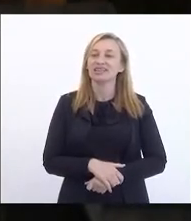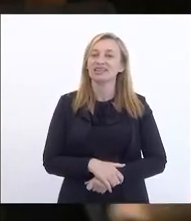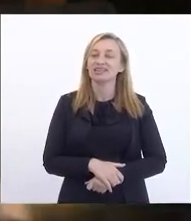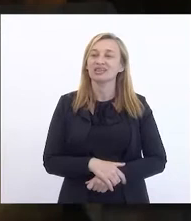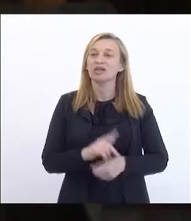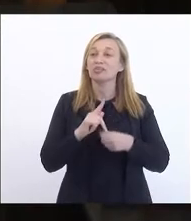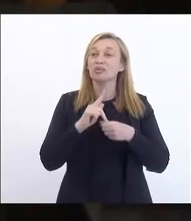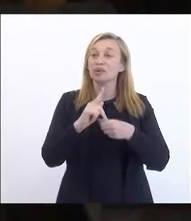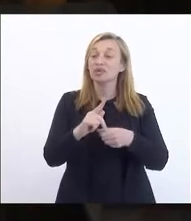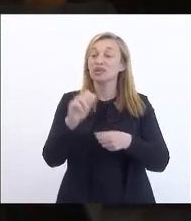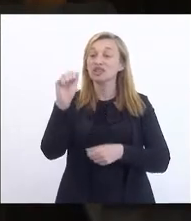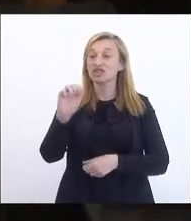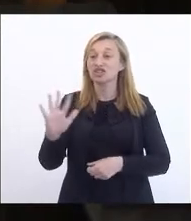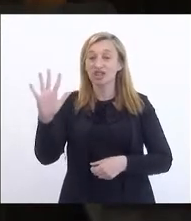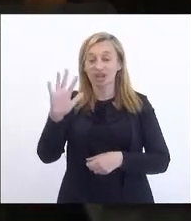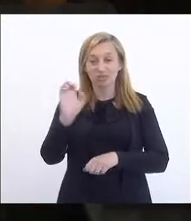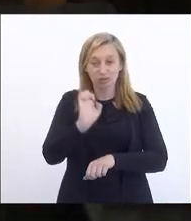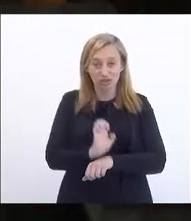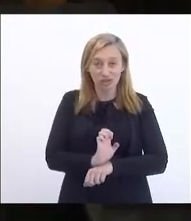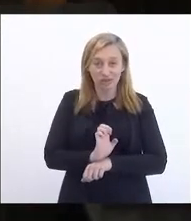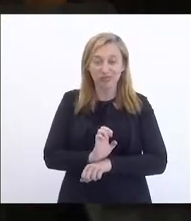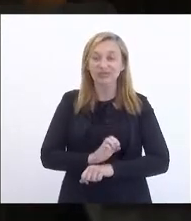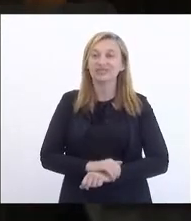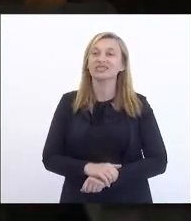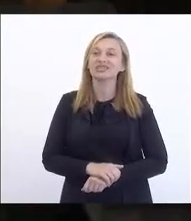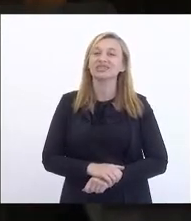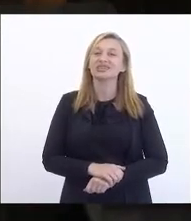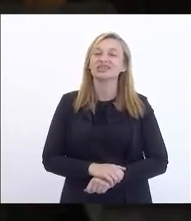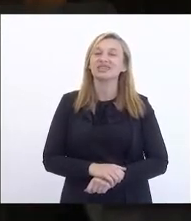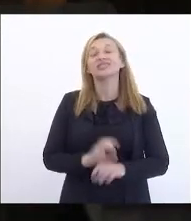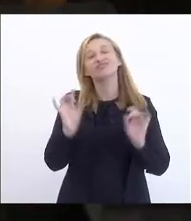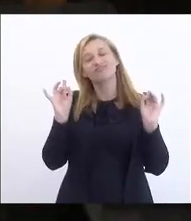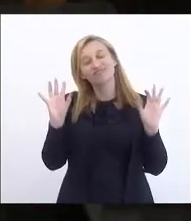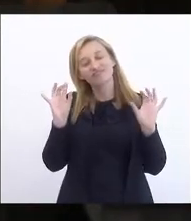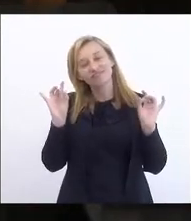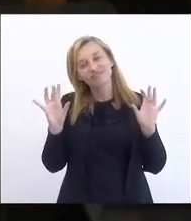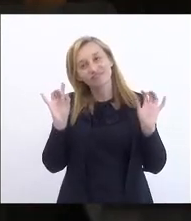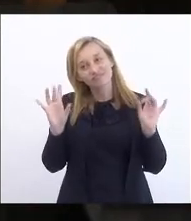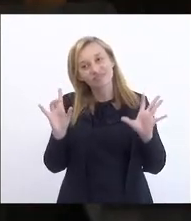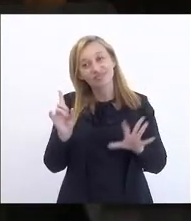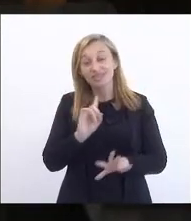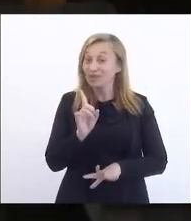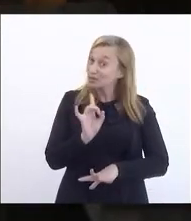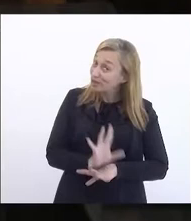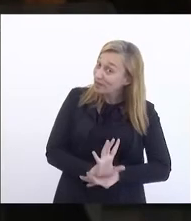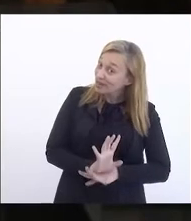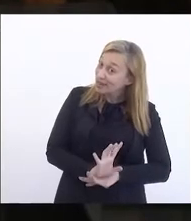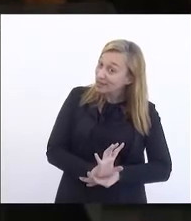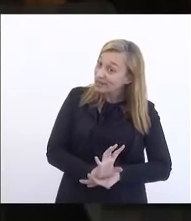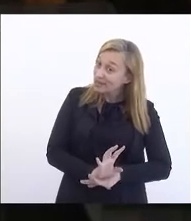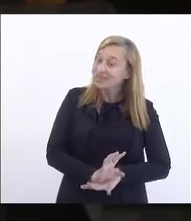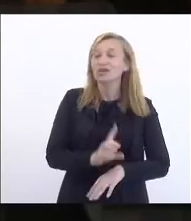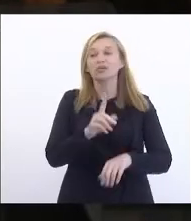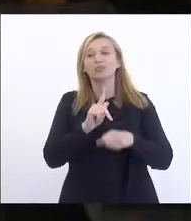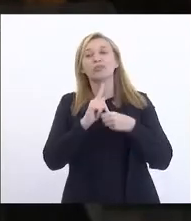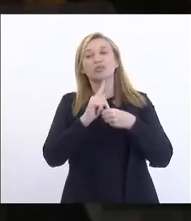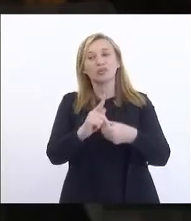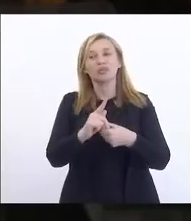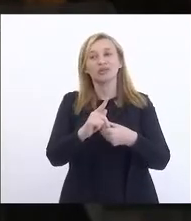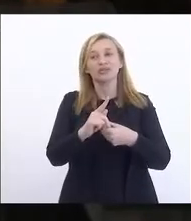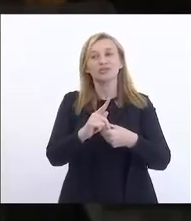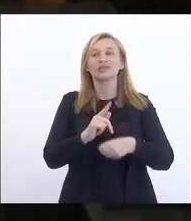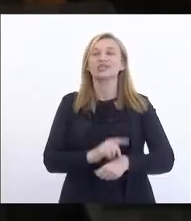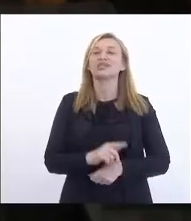Procuradoria-Geral do Estado e, em especial, mas não só, do Procurador